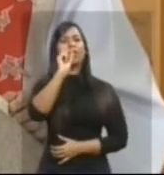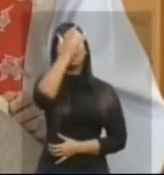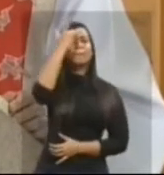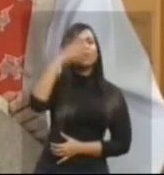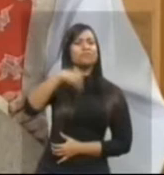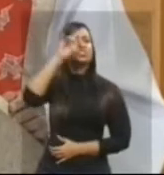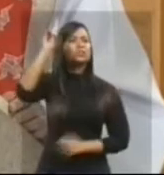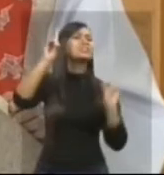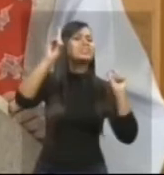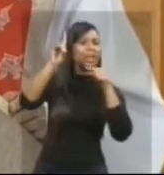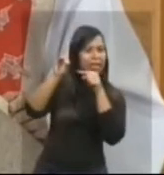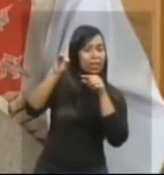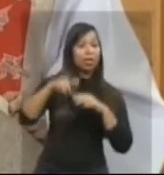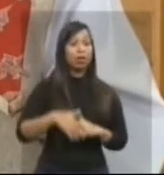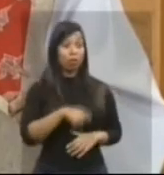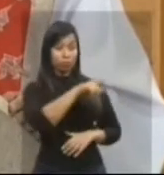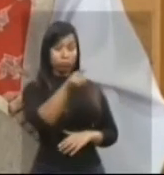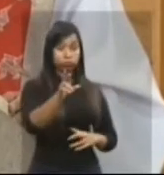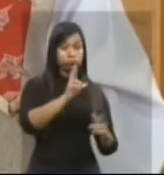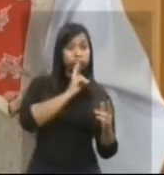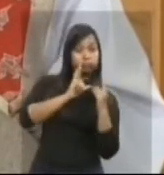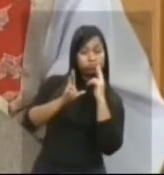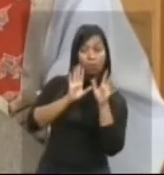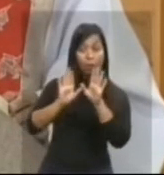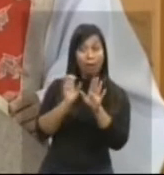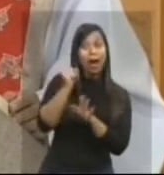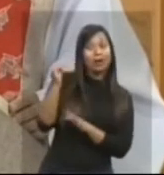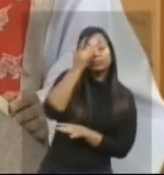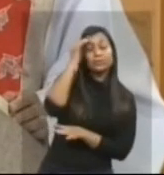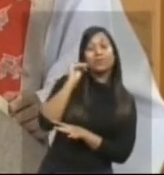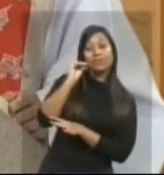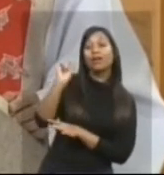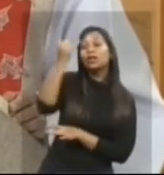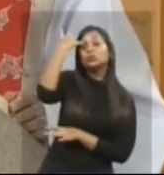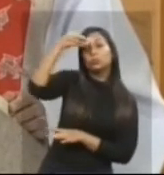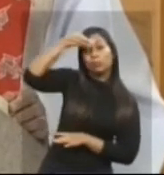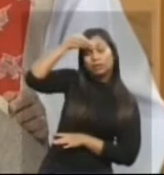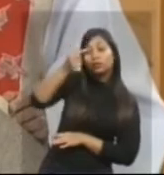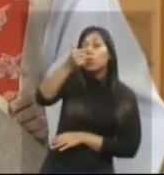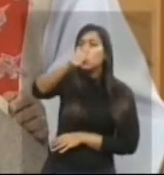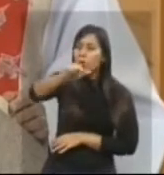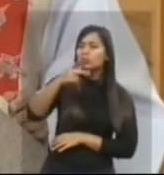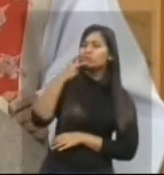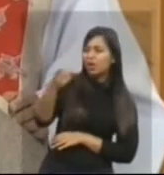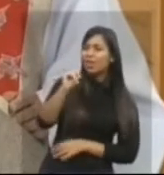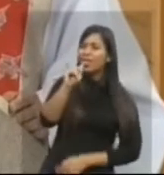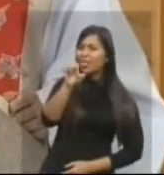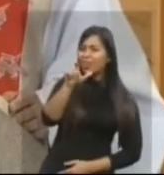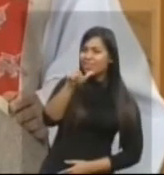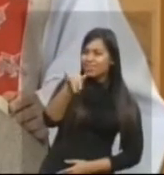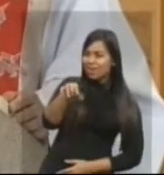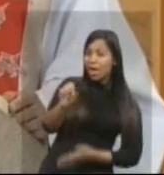Homem? Eles responderam: alguns dizem que é João Batista, outros que é